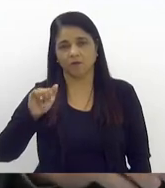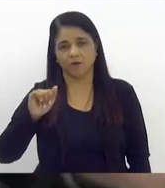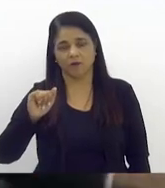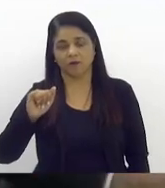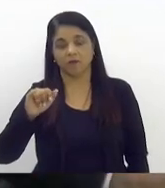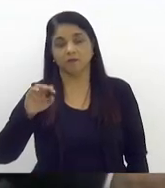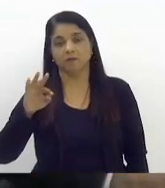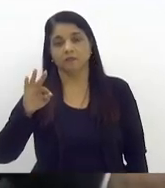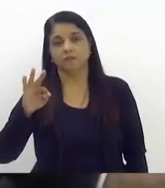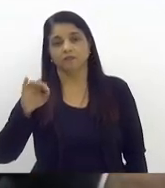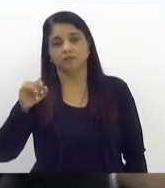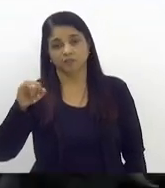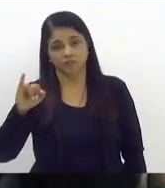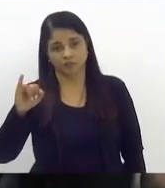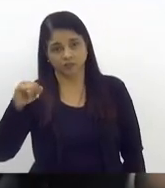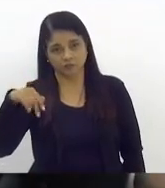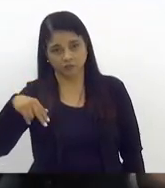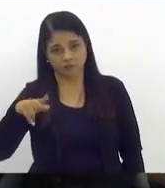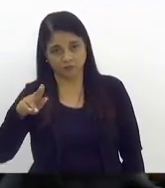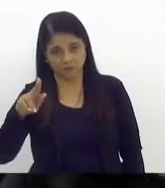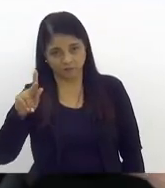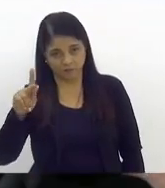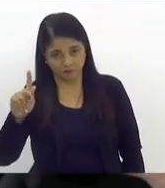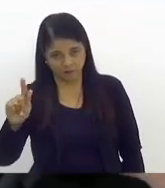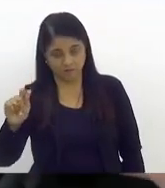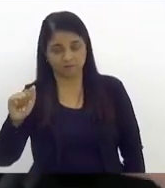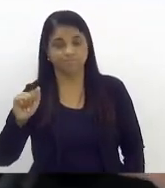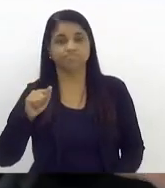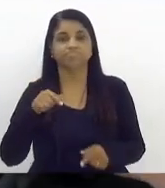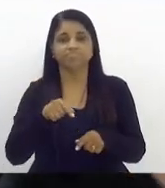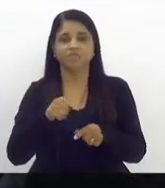lei ele padece de vício